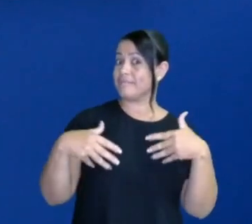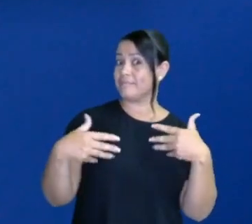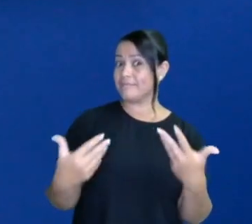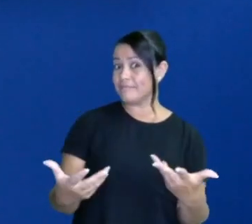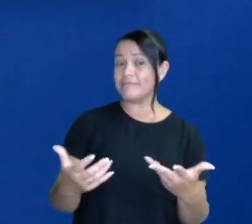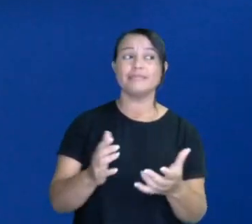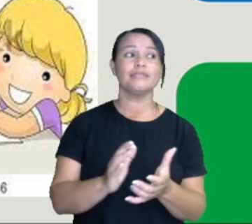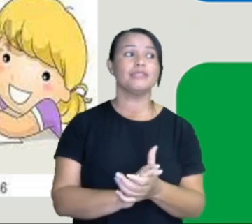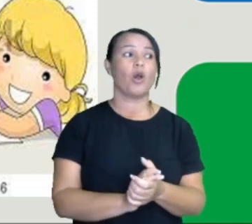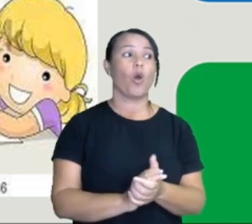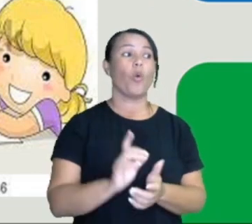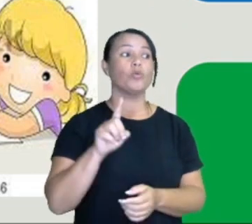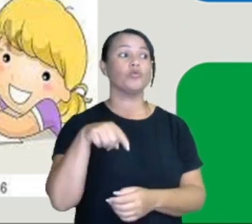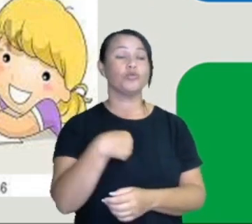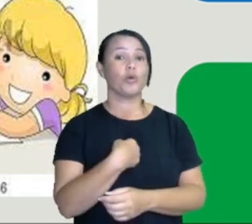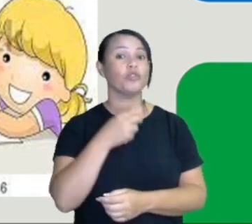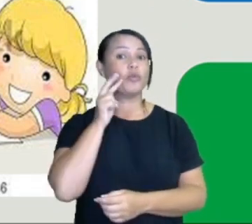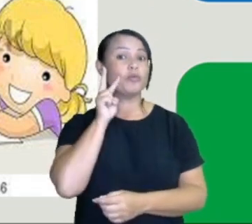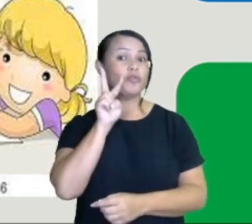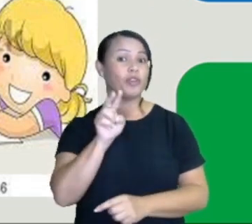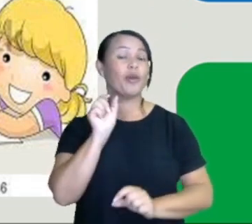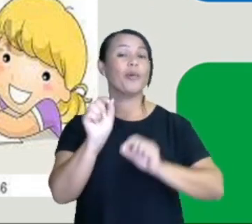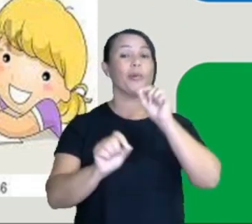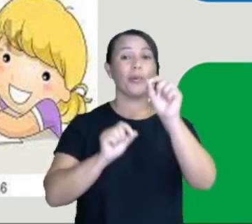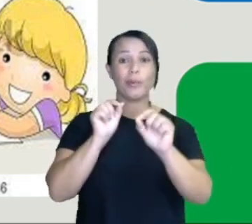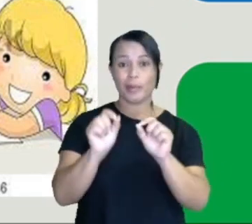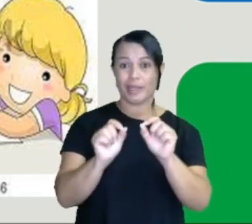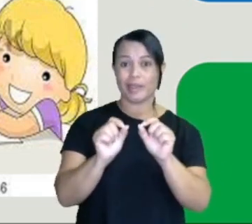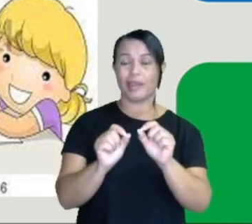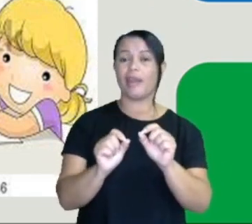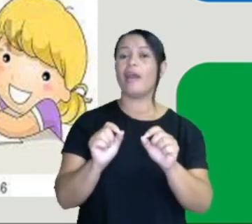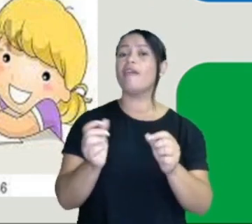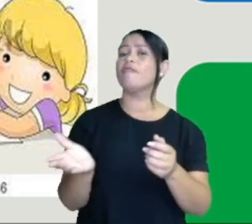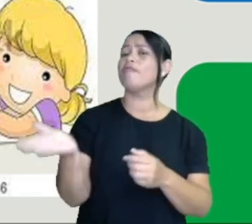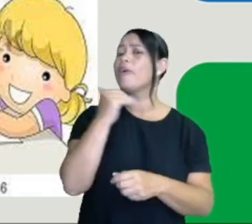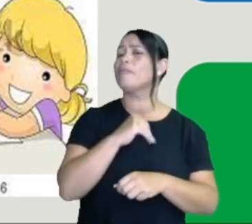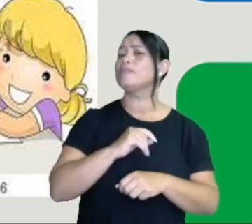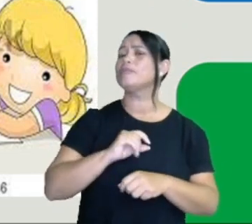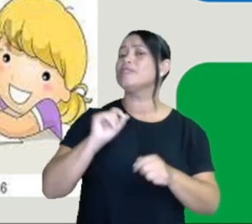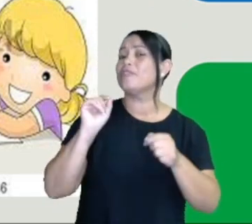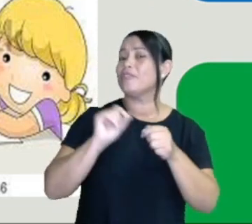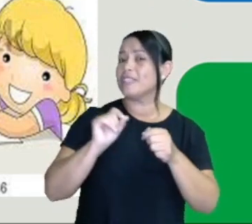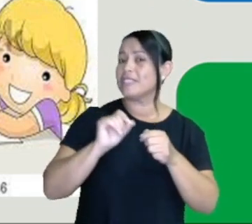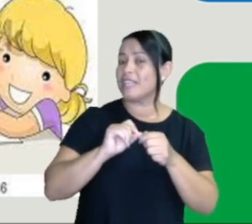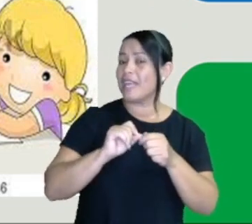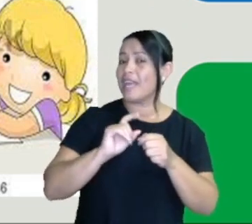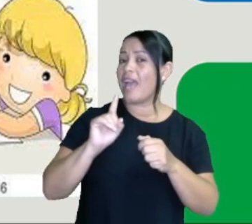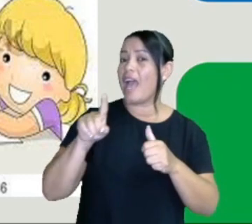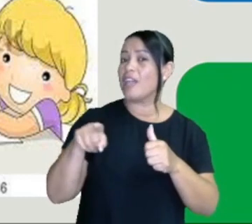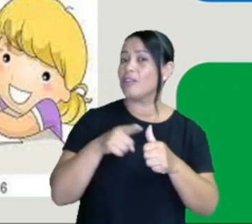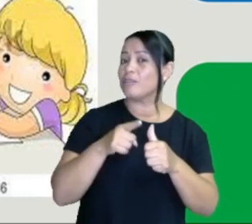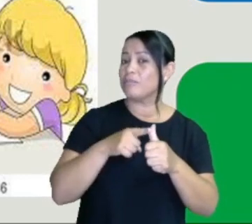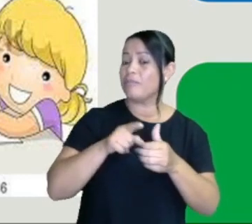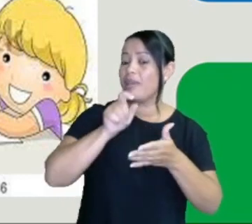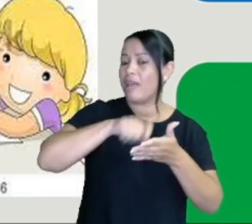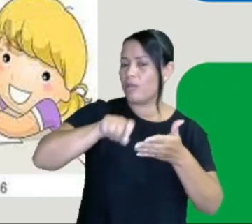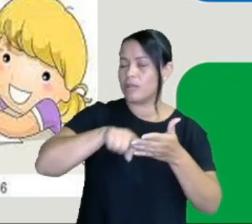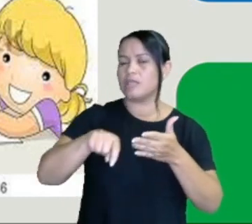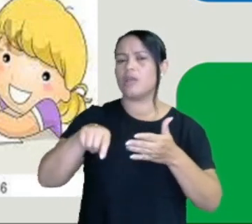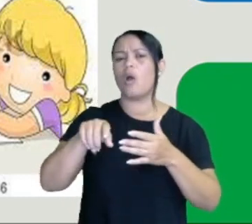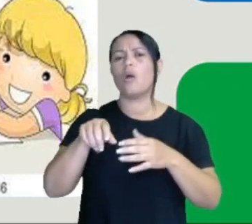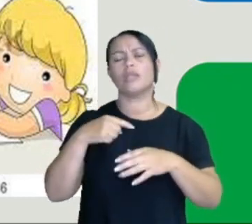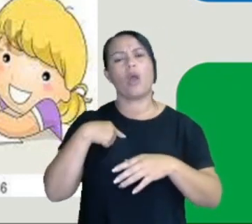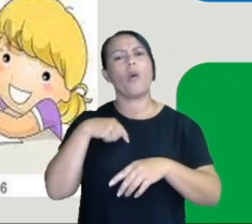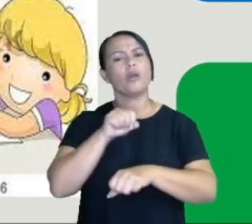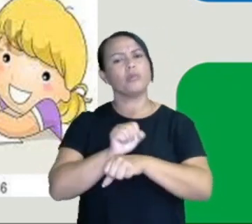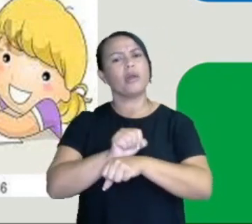Então, a gente vai ver aqui, ó. Vamos fazer a nossa primeira anotação. Então, espero que